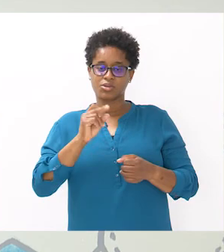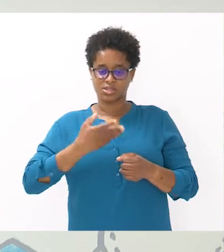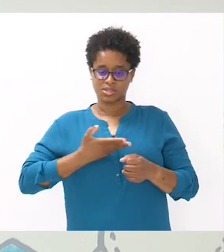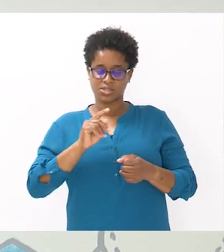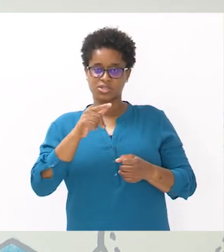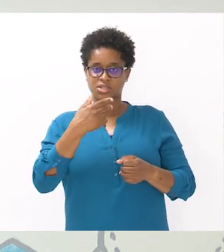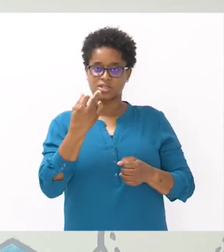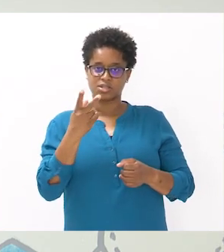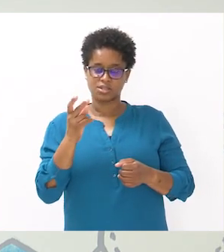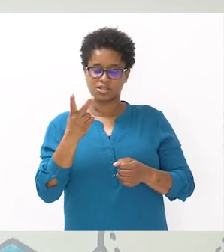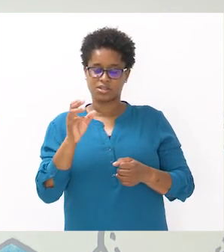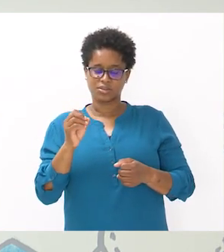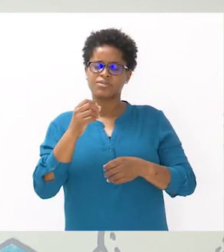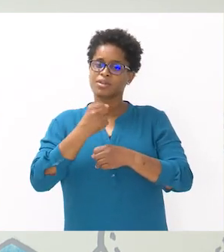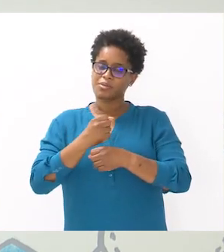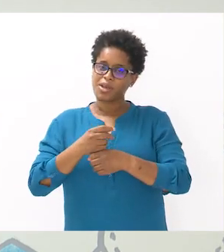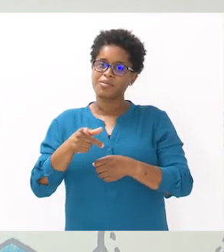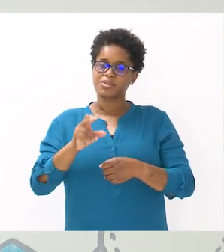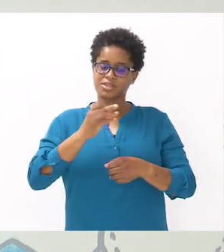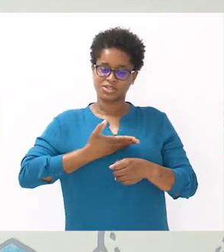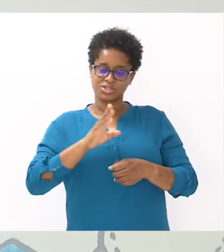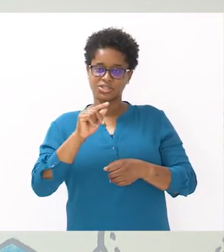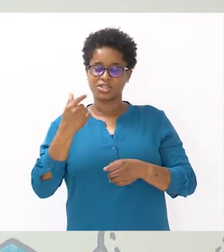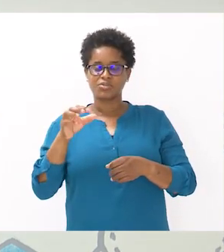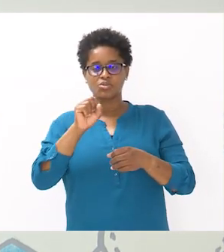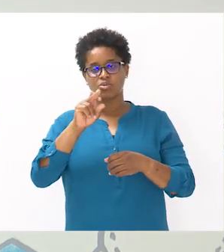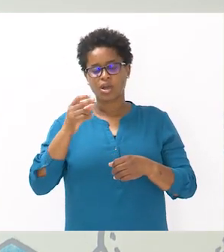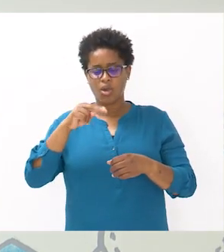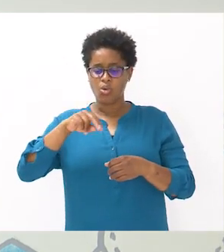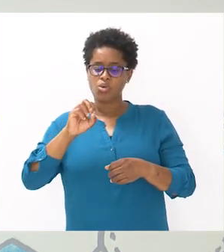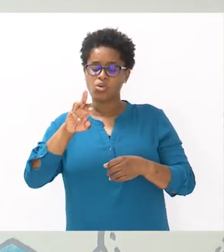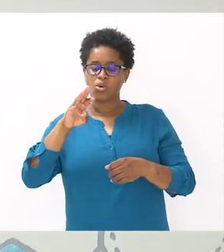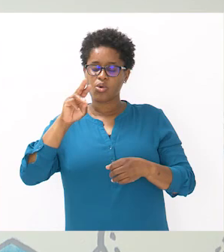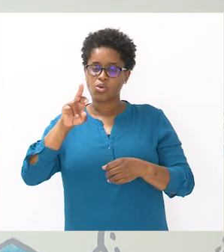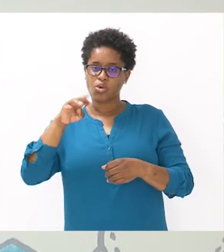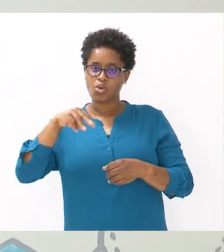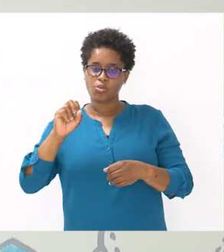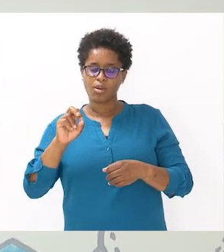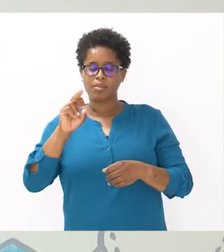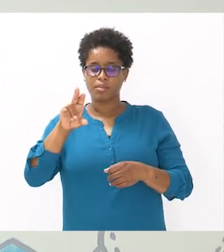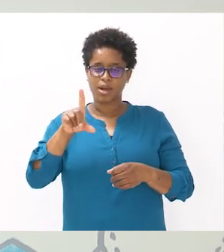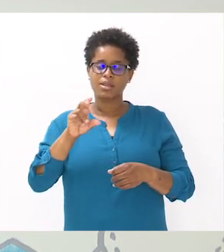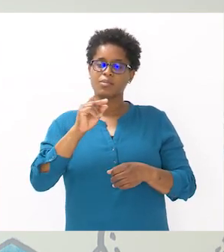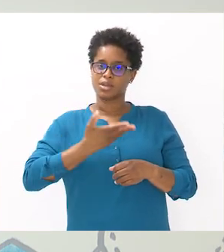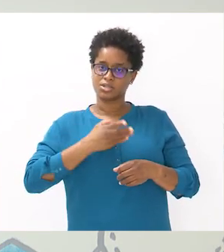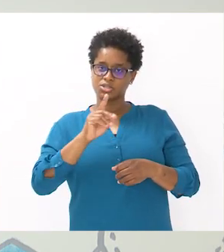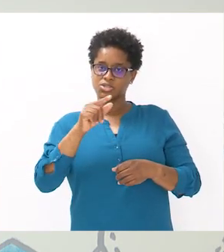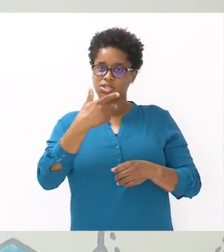adjetivos. Vimos adjetivo no grau normal e adjetivos no